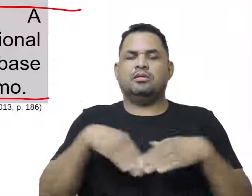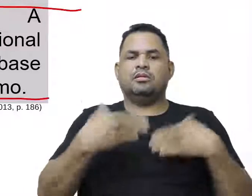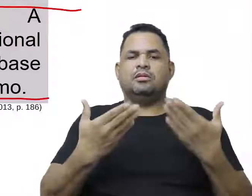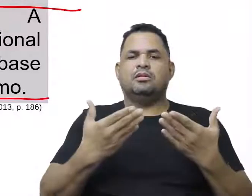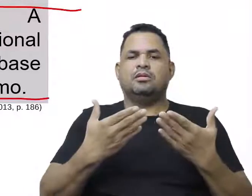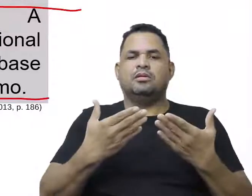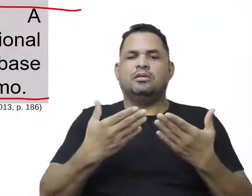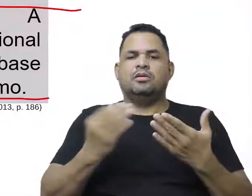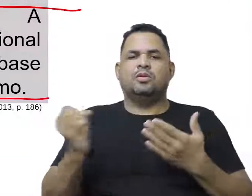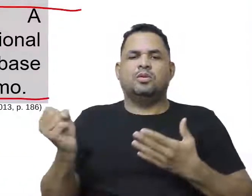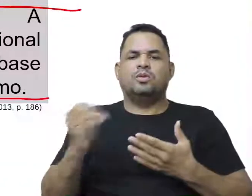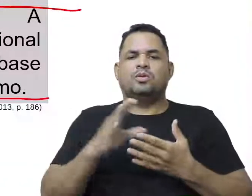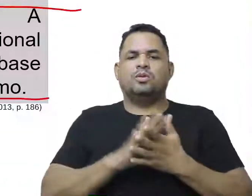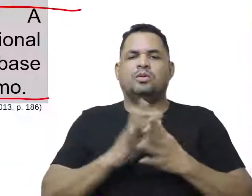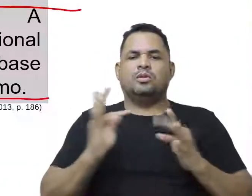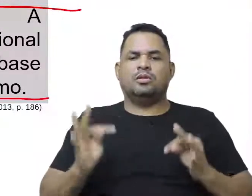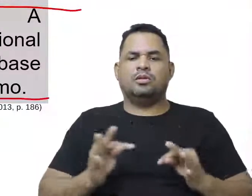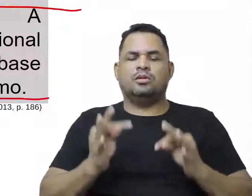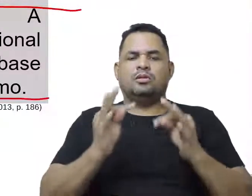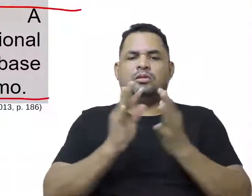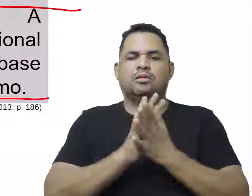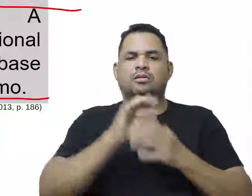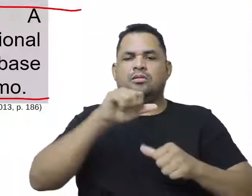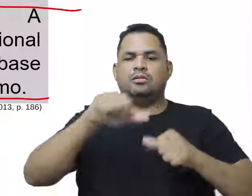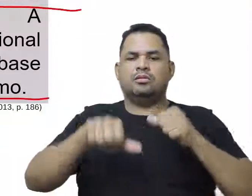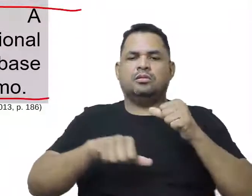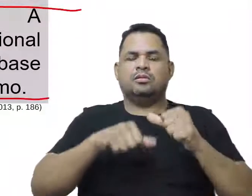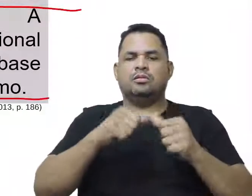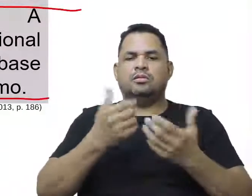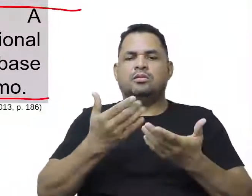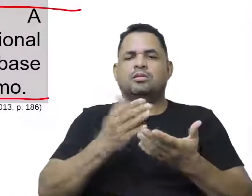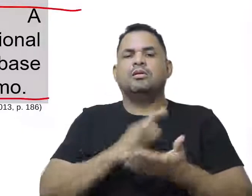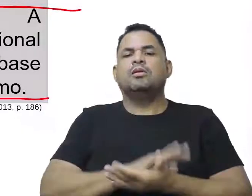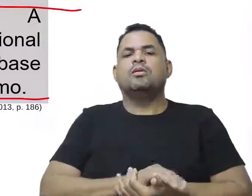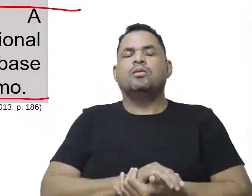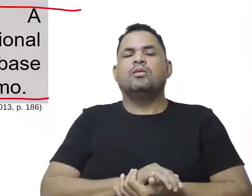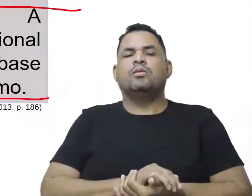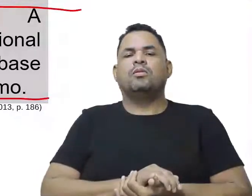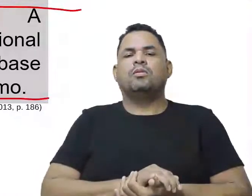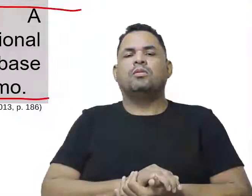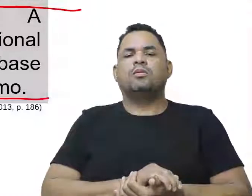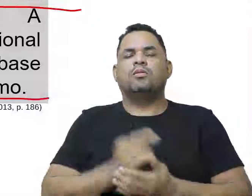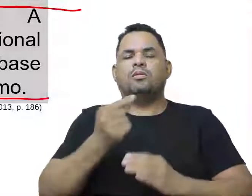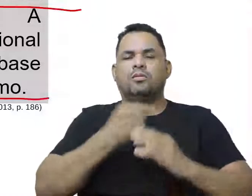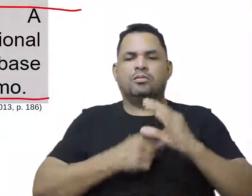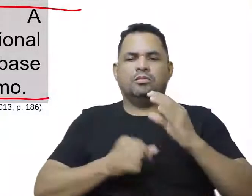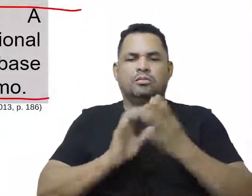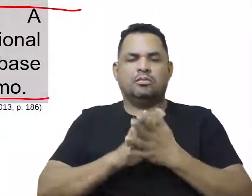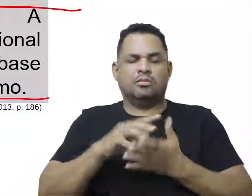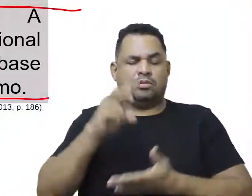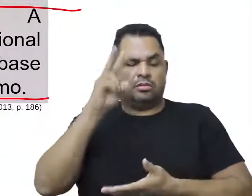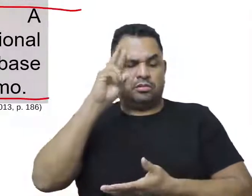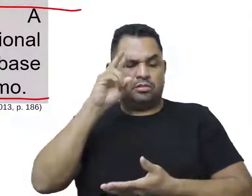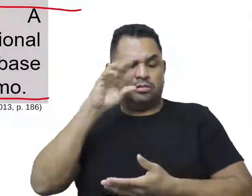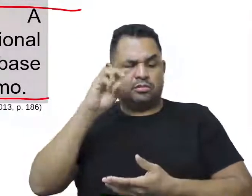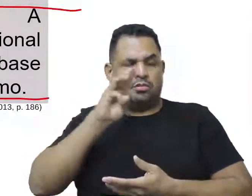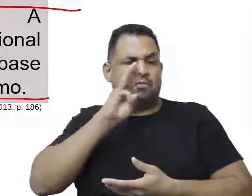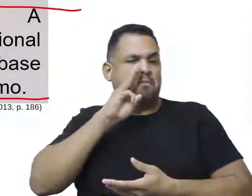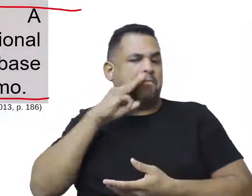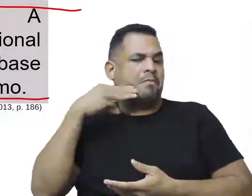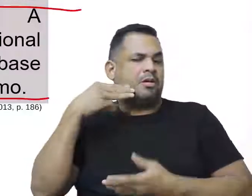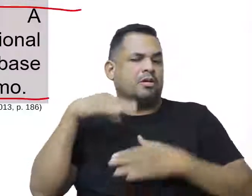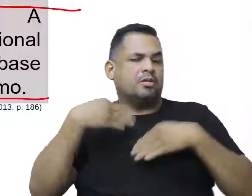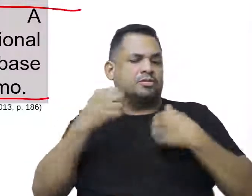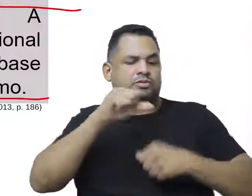informação não só altera o capitalismo lembra lá no Max falando que quando se